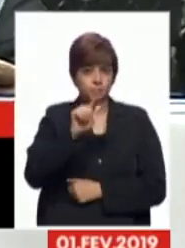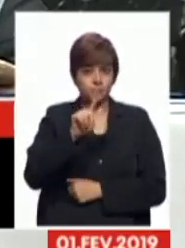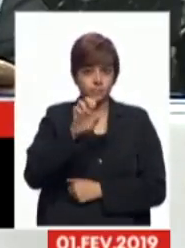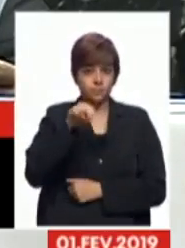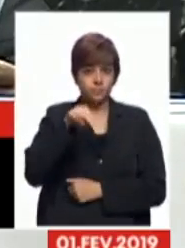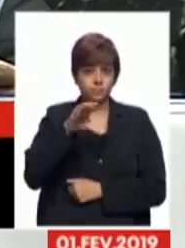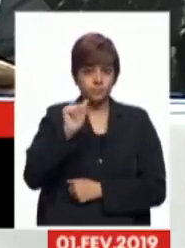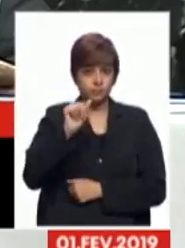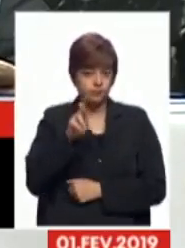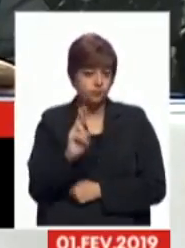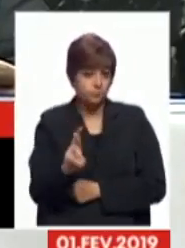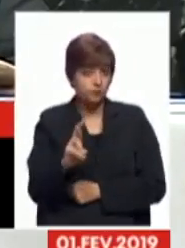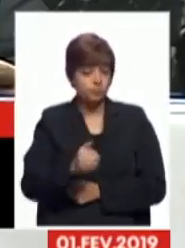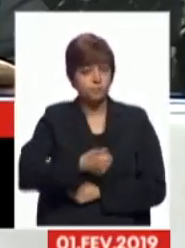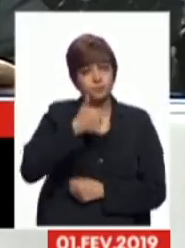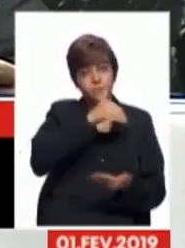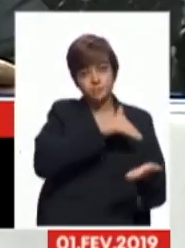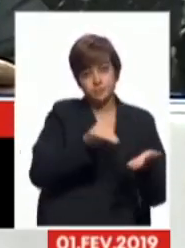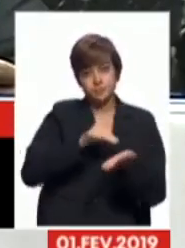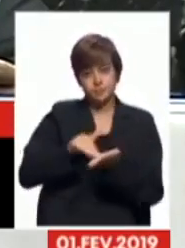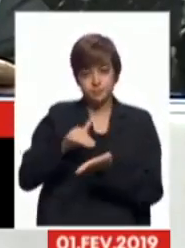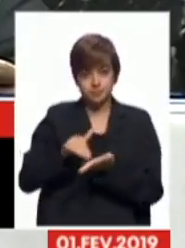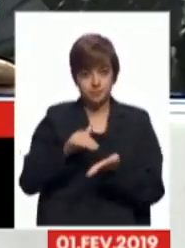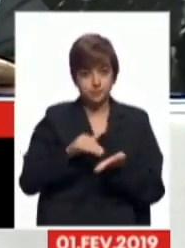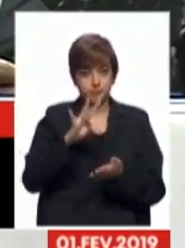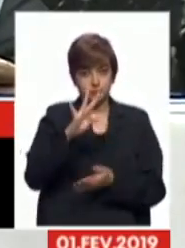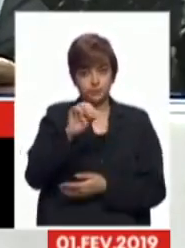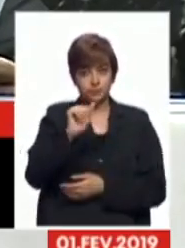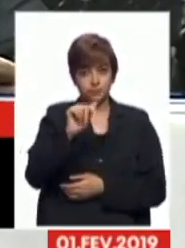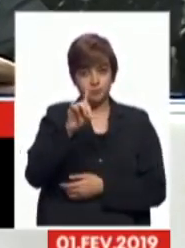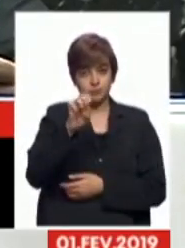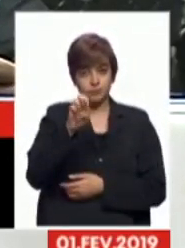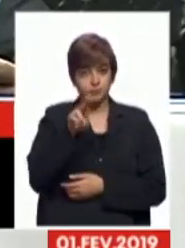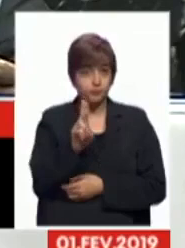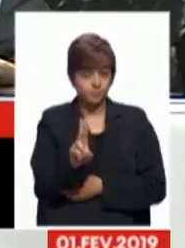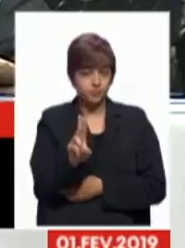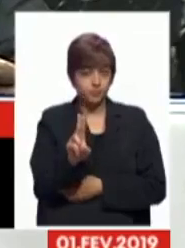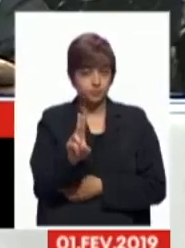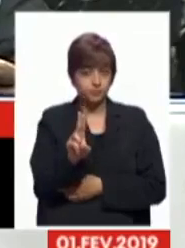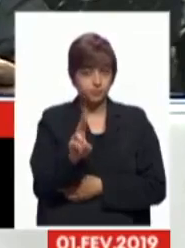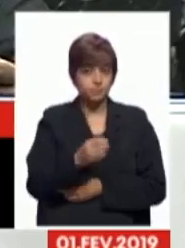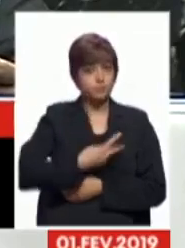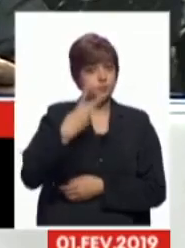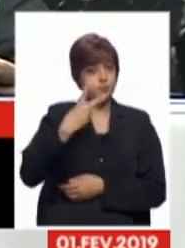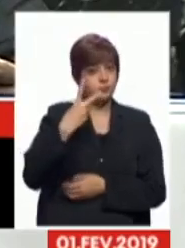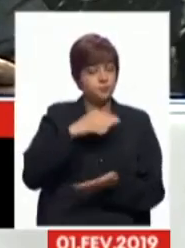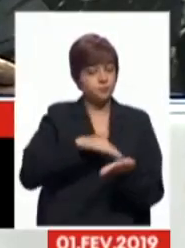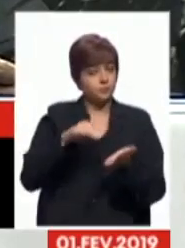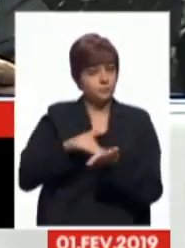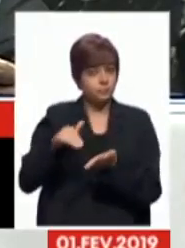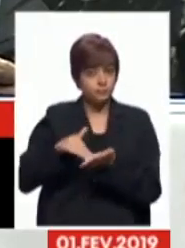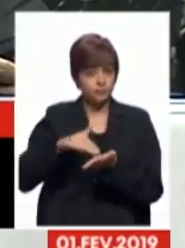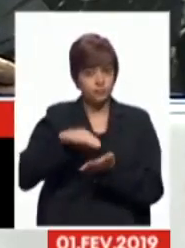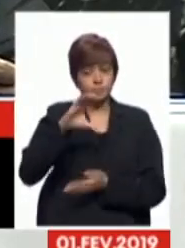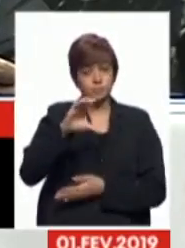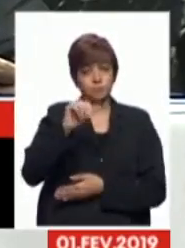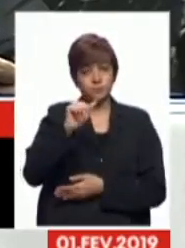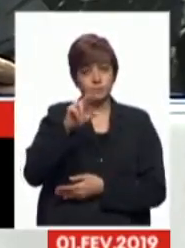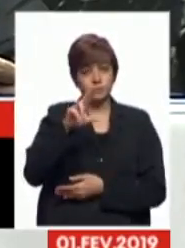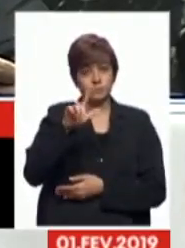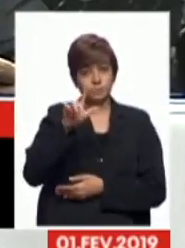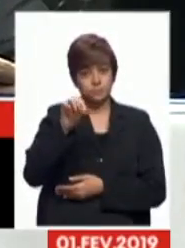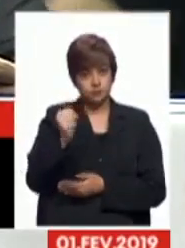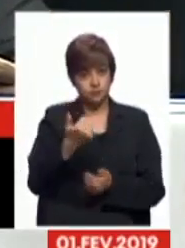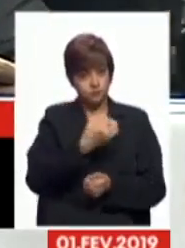Júnior, primeiro secretário Tadeu Martins Leite, segundo secretário Carlos Henrique e o